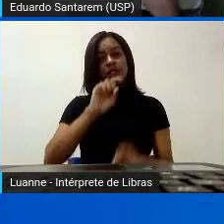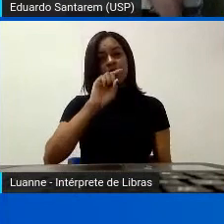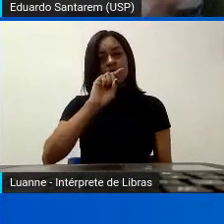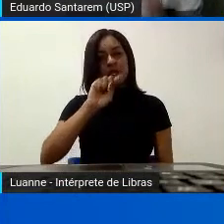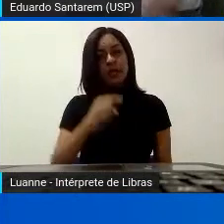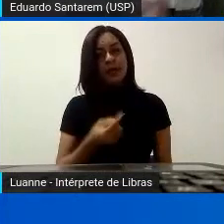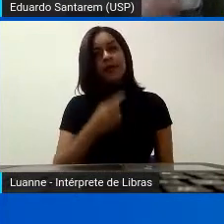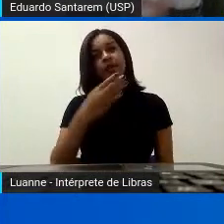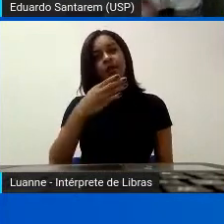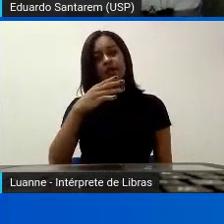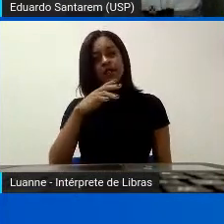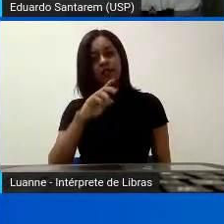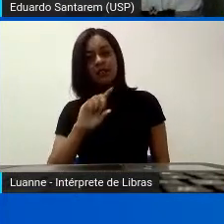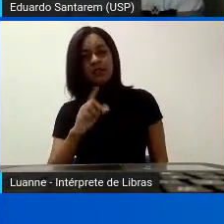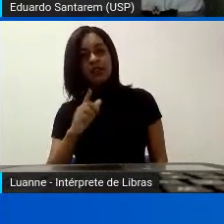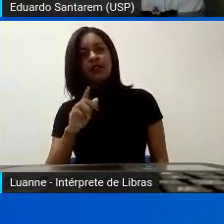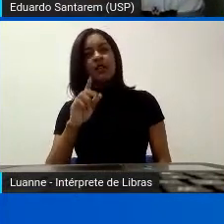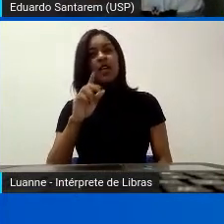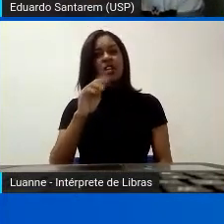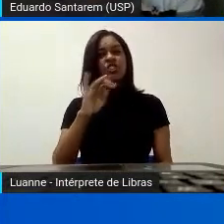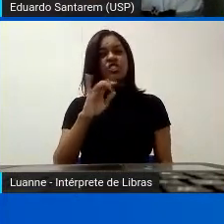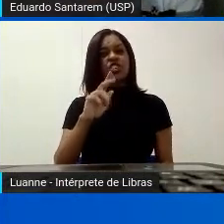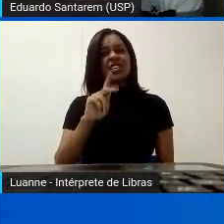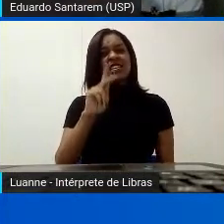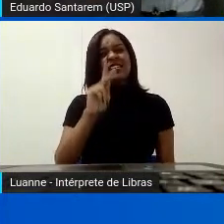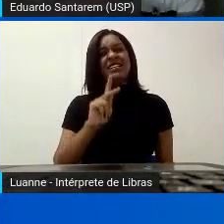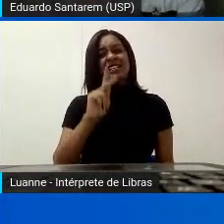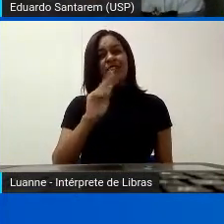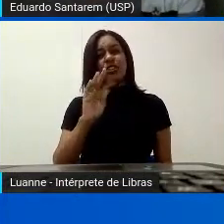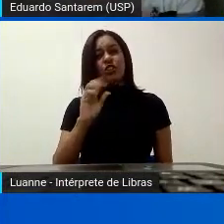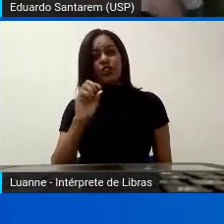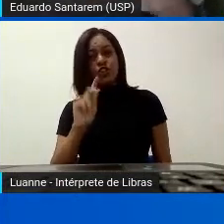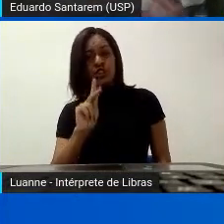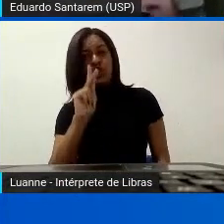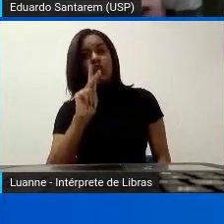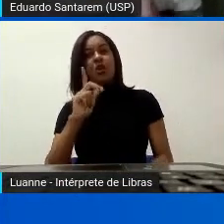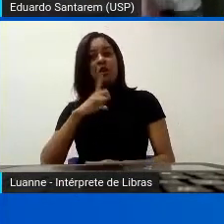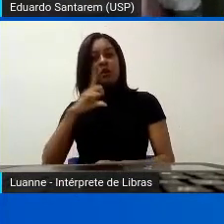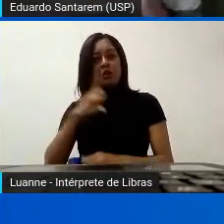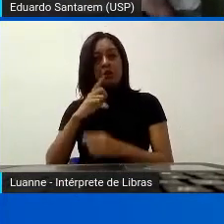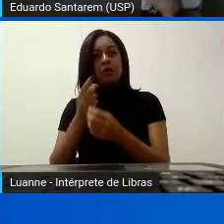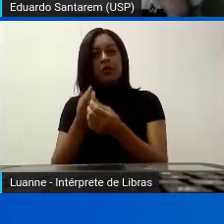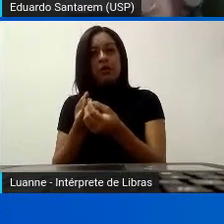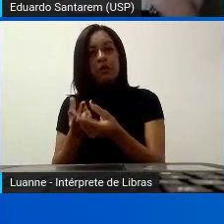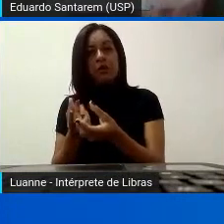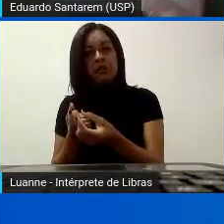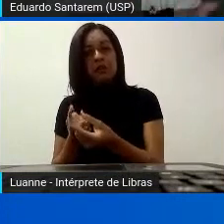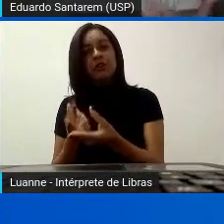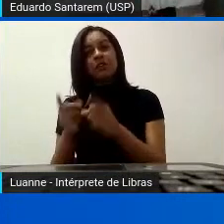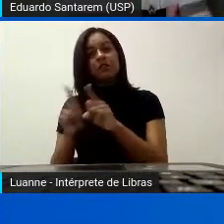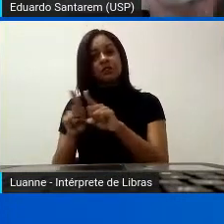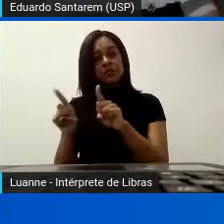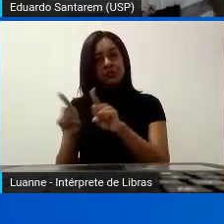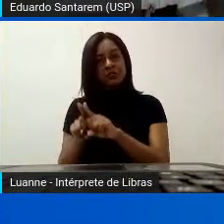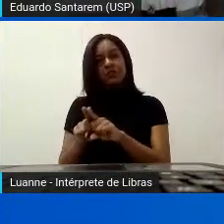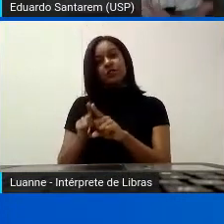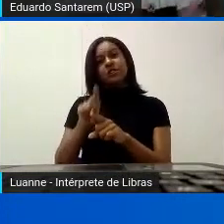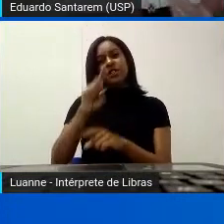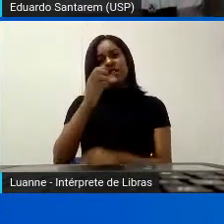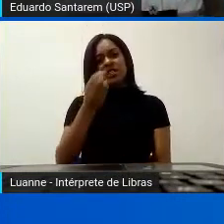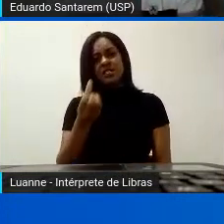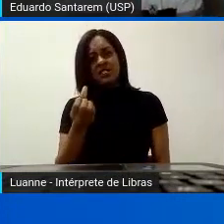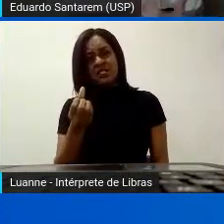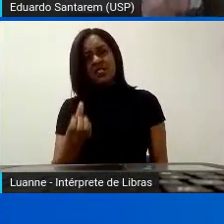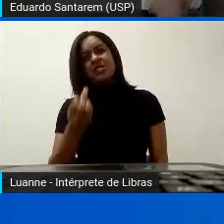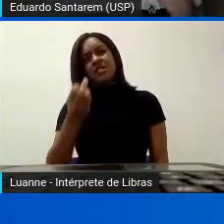Tik Tok a gente tem 305 é smartphones é vendido é despachados a gente tem 764 mil horas